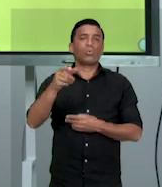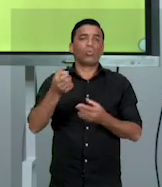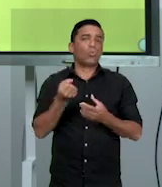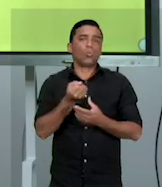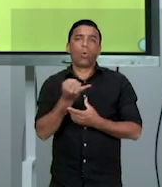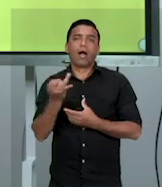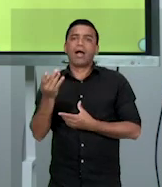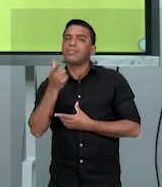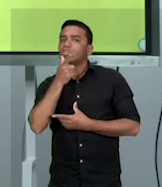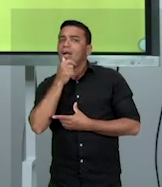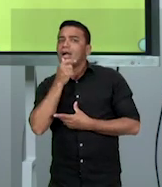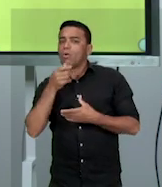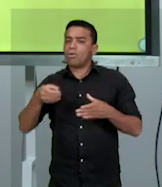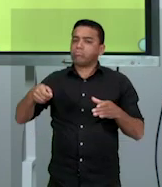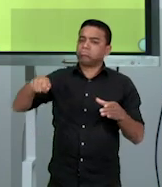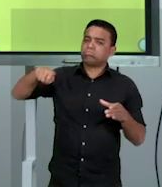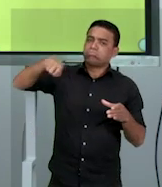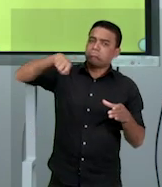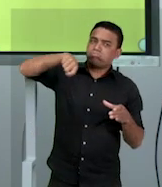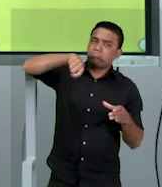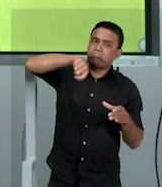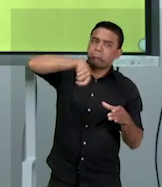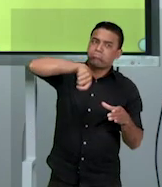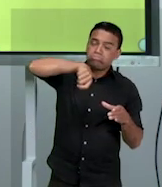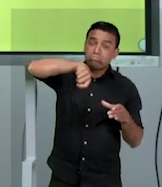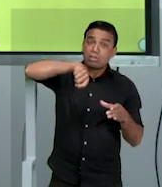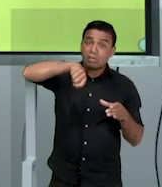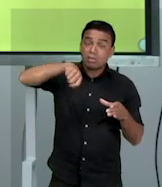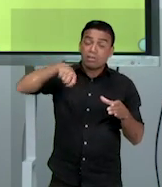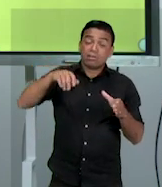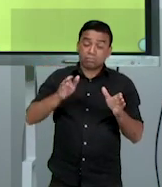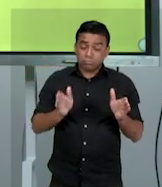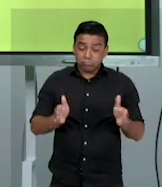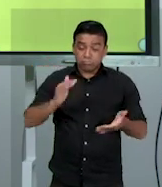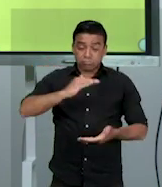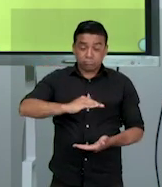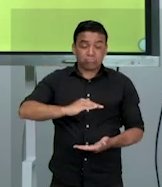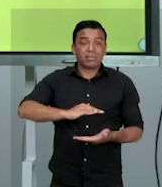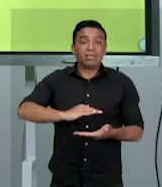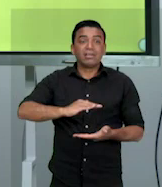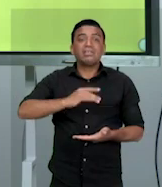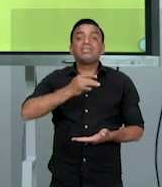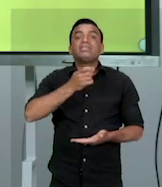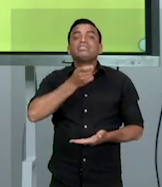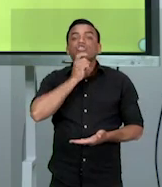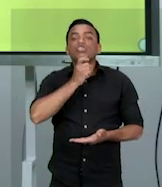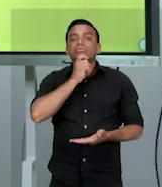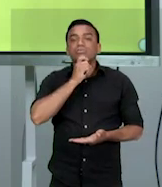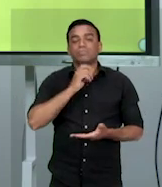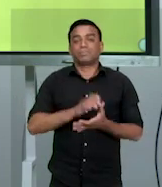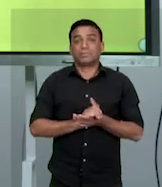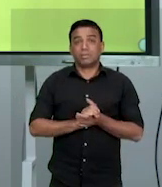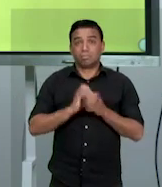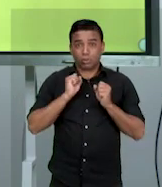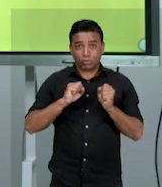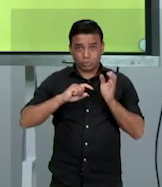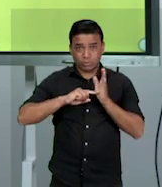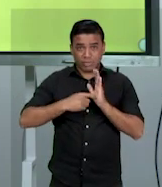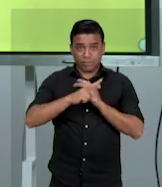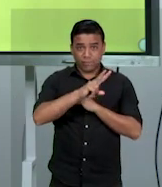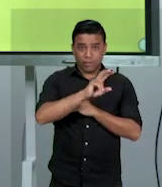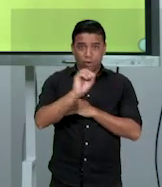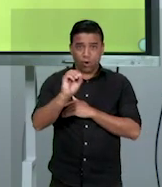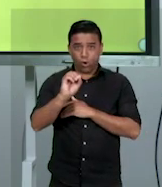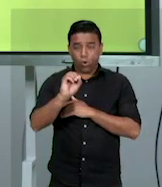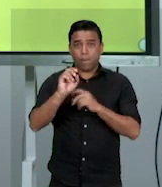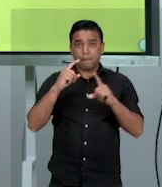certinho, né, e dar esse final, esse bloco de gelo. Eu posso multiplicar VO